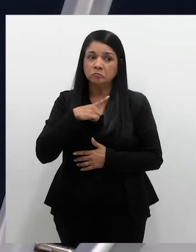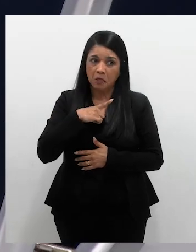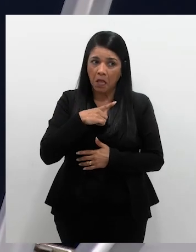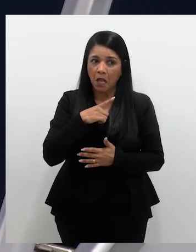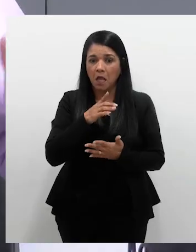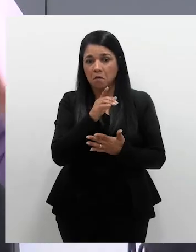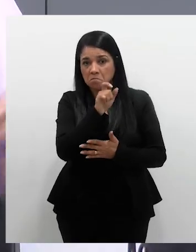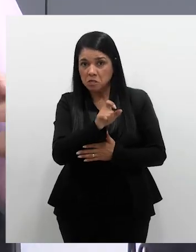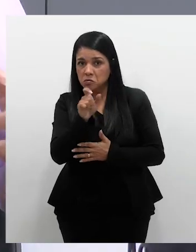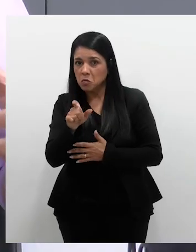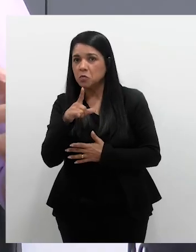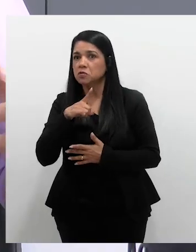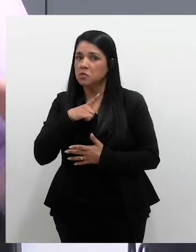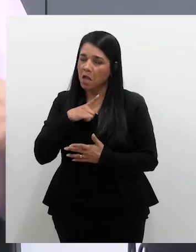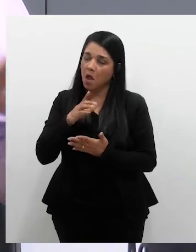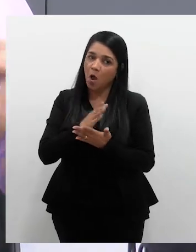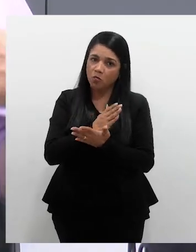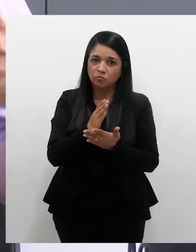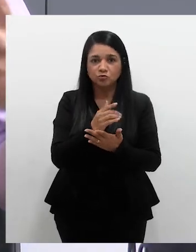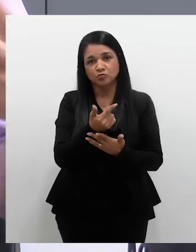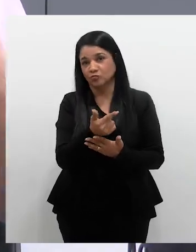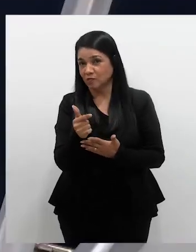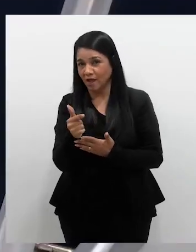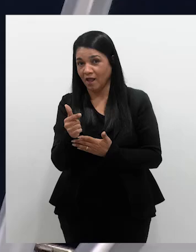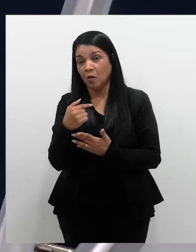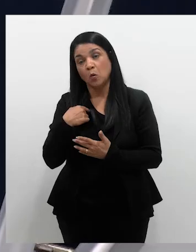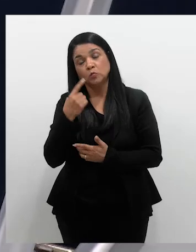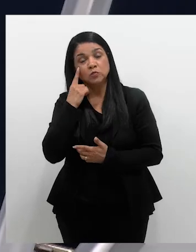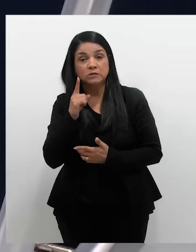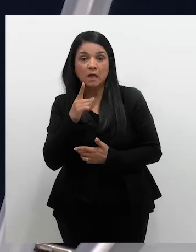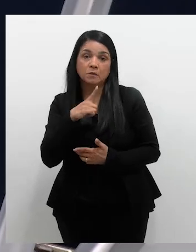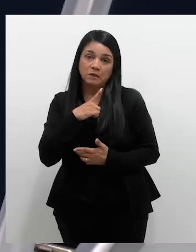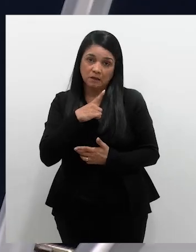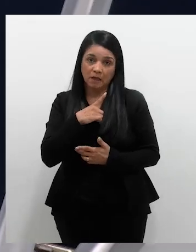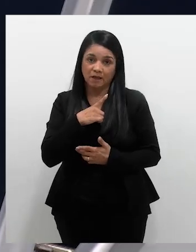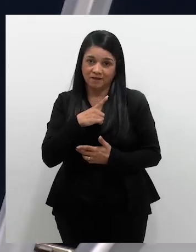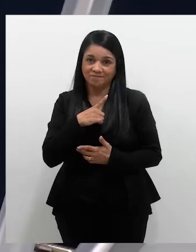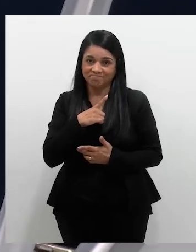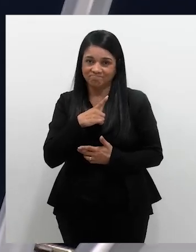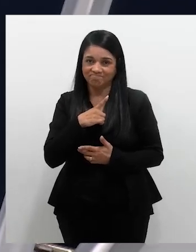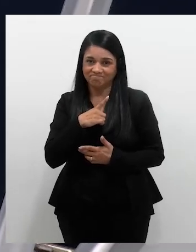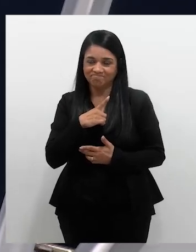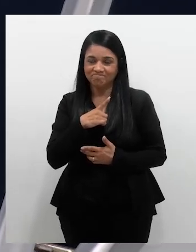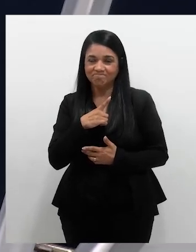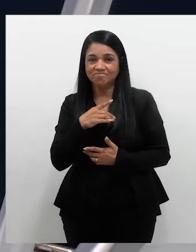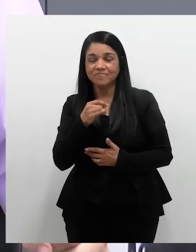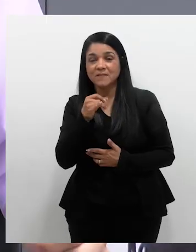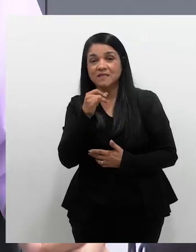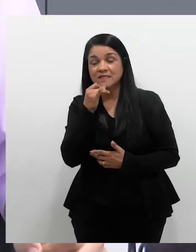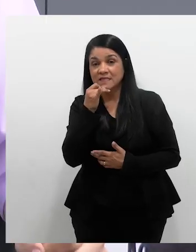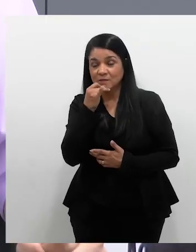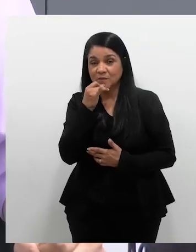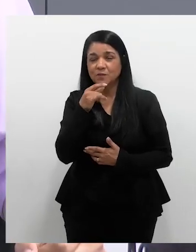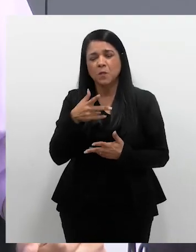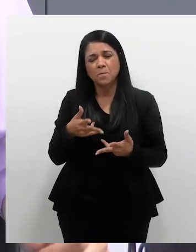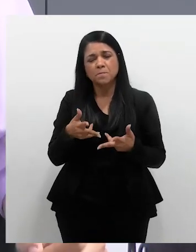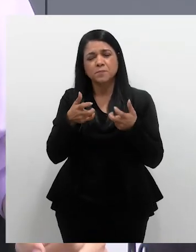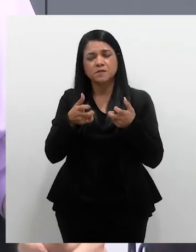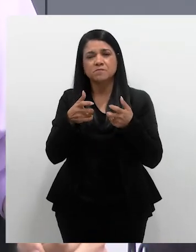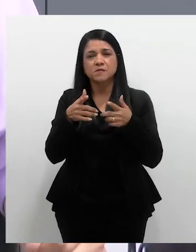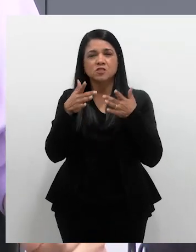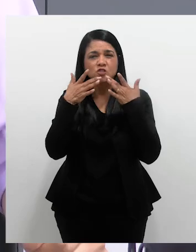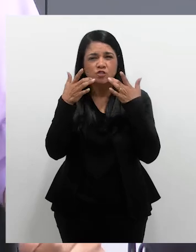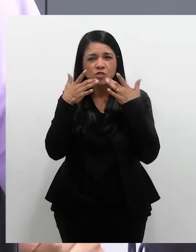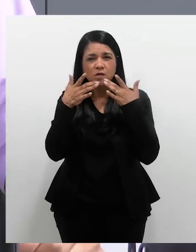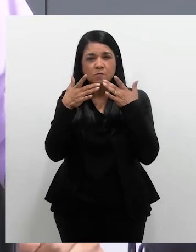Ou não. Todos têm, né? Ou não sabe que tem, exatamente. E ali eu percebi também